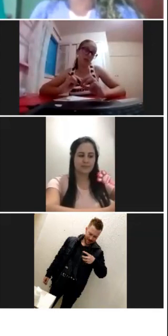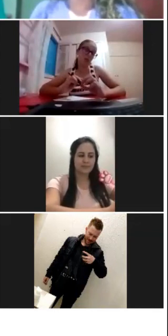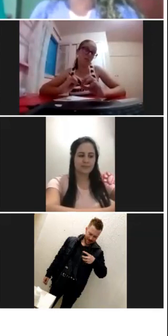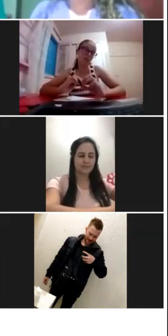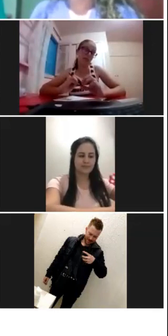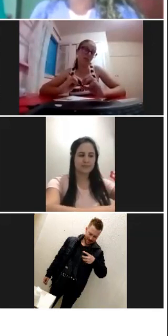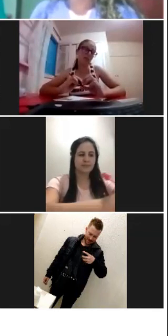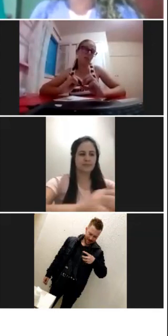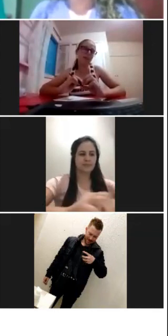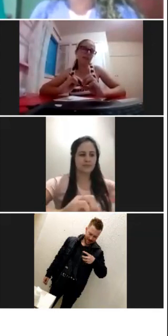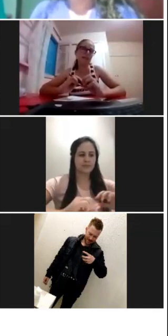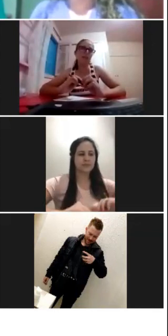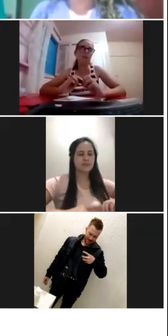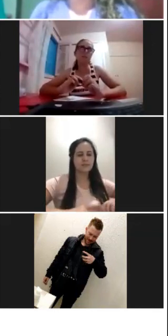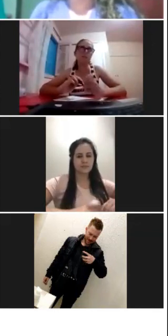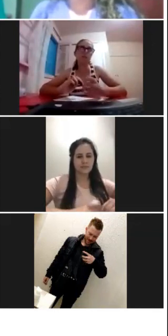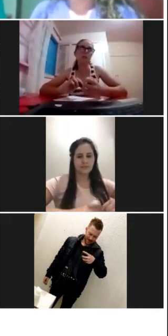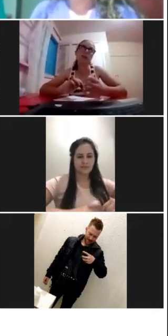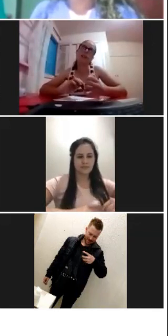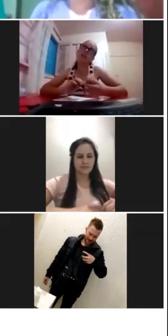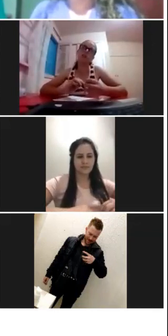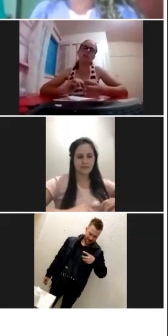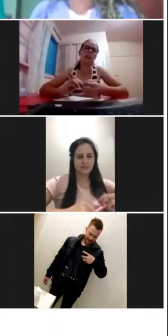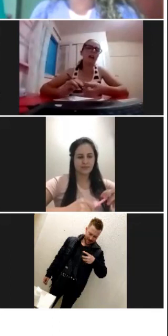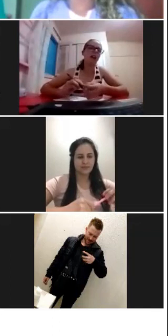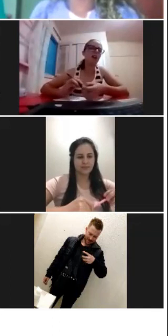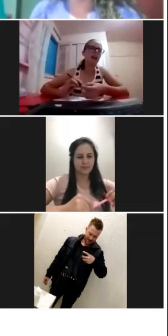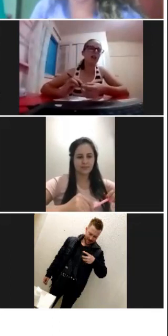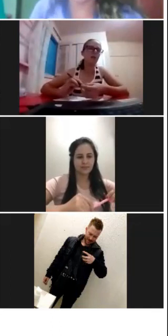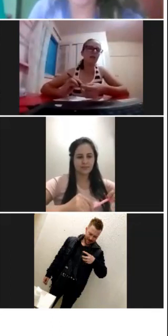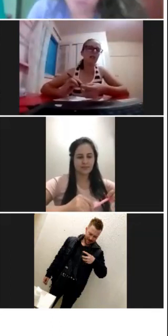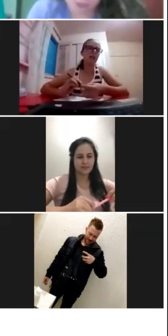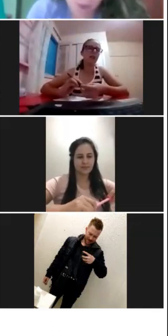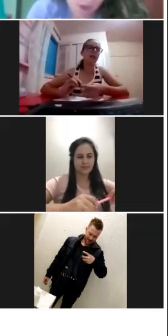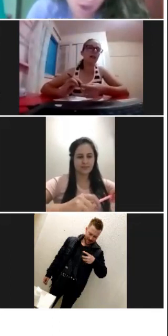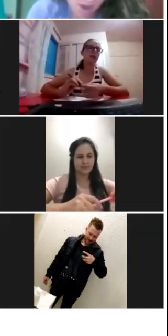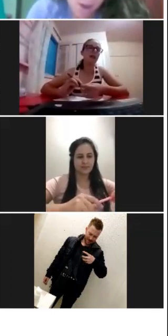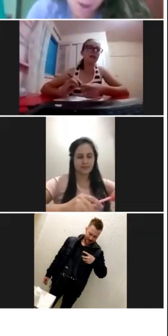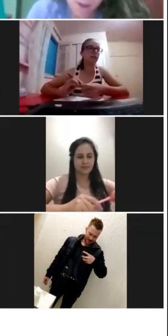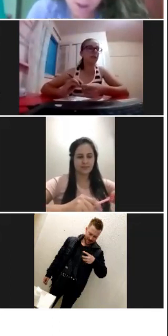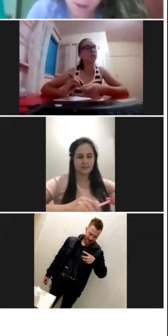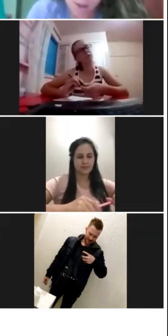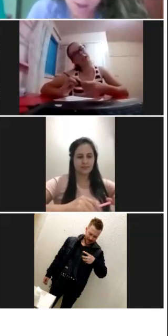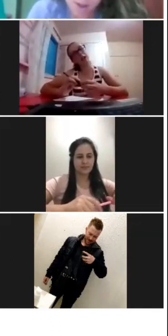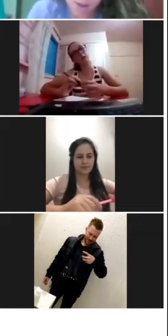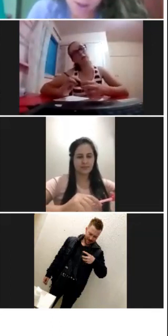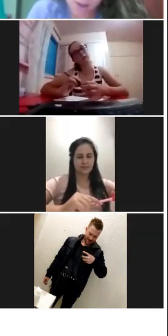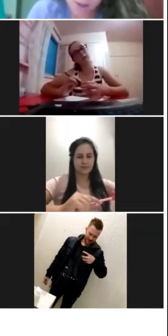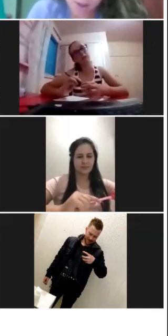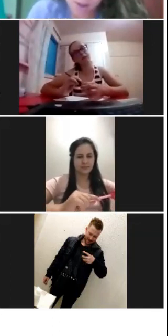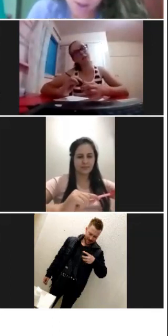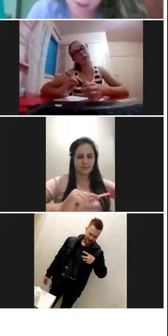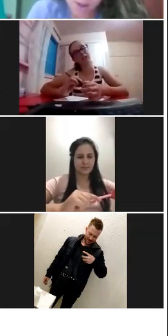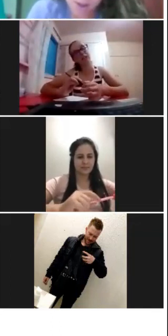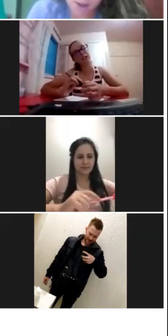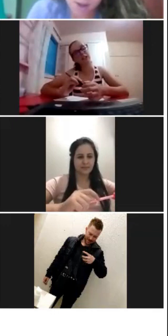Porque o processo de duplicação da molécula do DNA é chamado de replicação do DNA ou